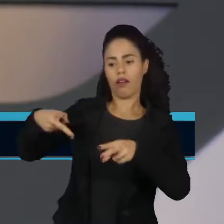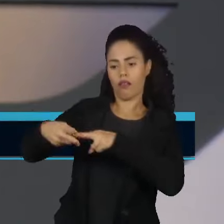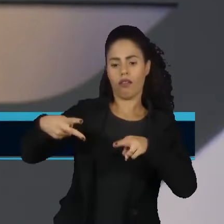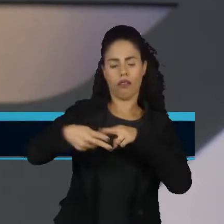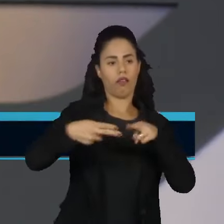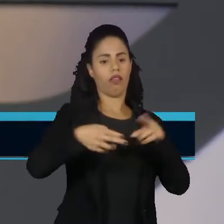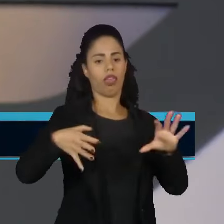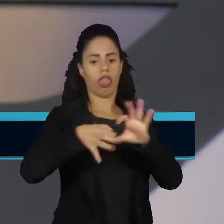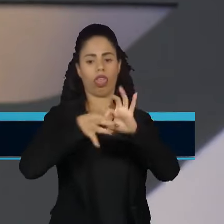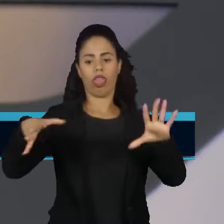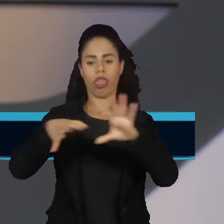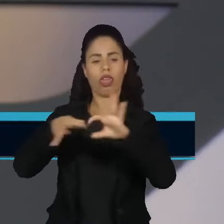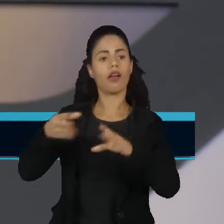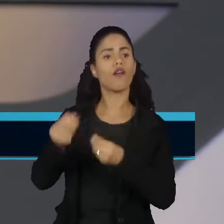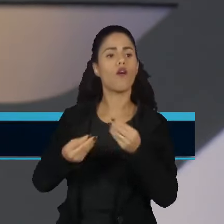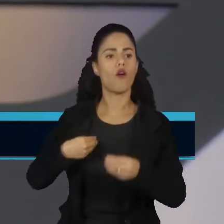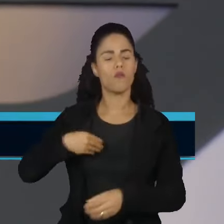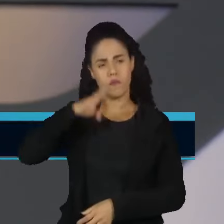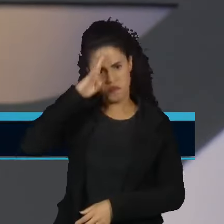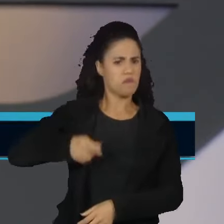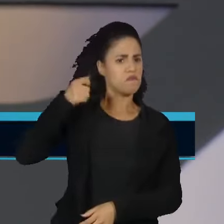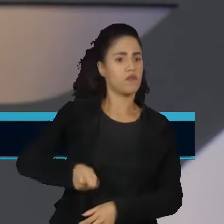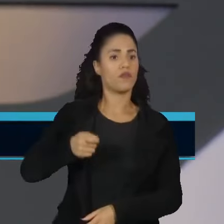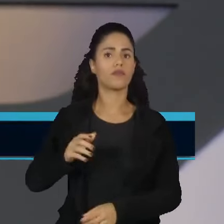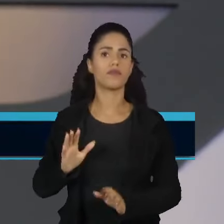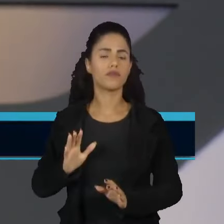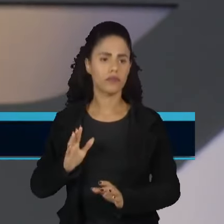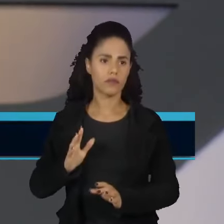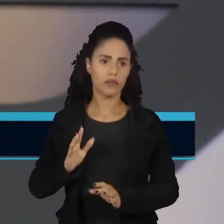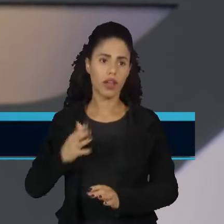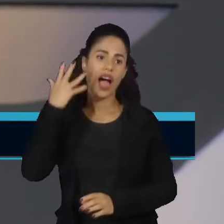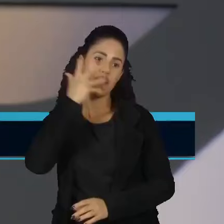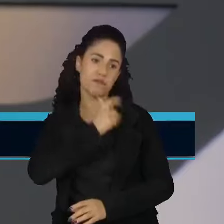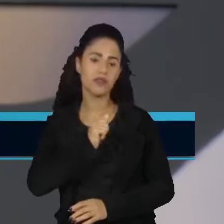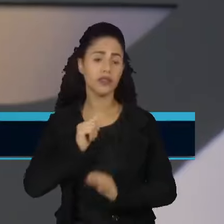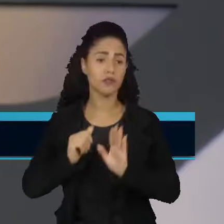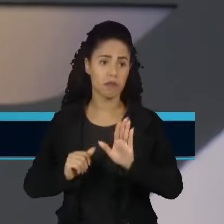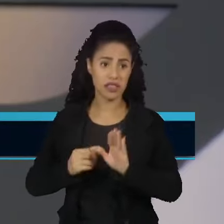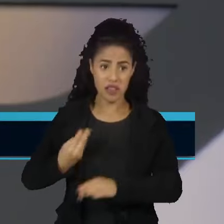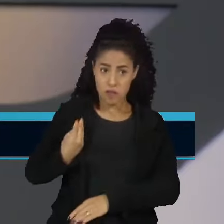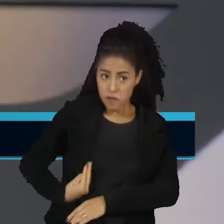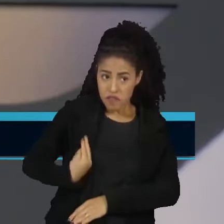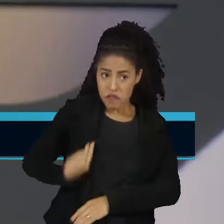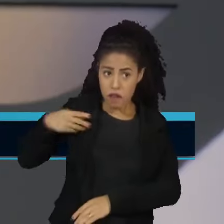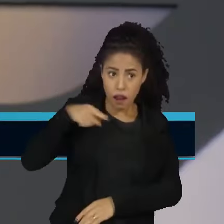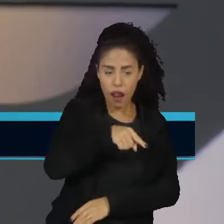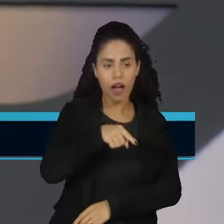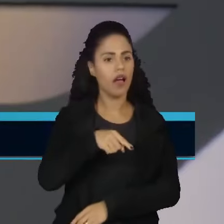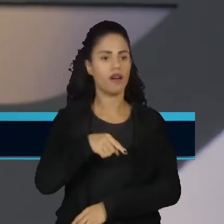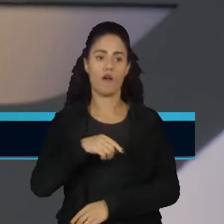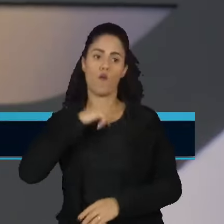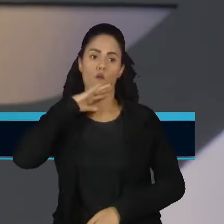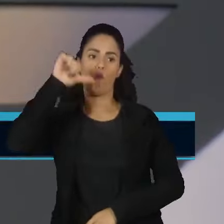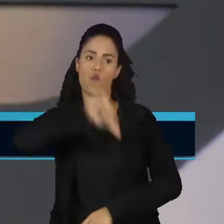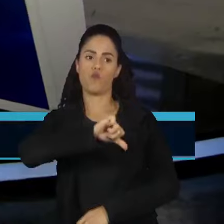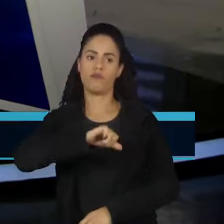de provocação à ditadura, é bonito falar, quando você está fora. Agora, é péssimo para o povo venezuelano,